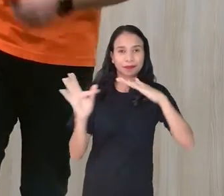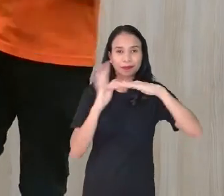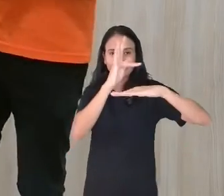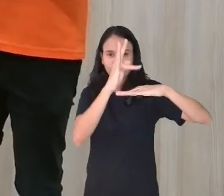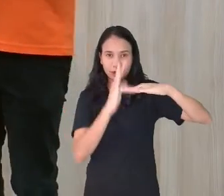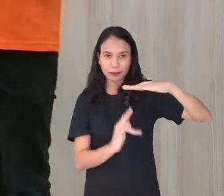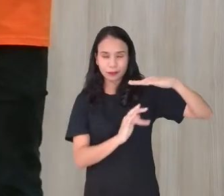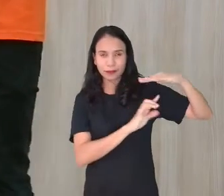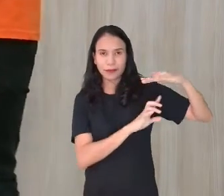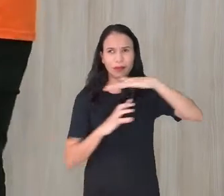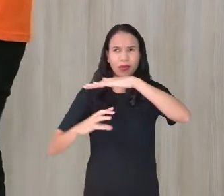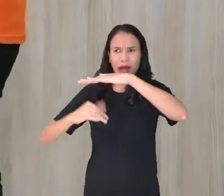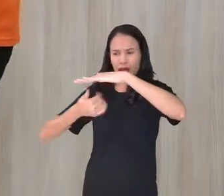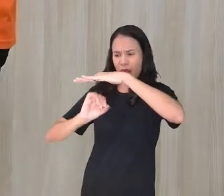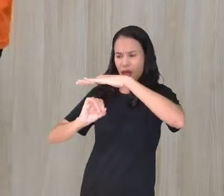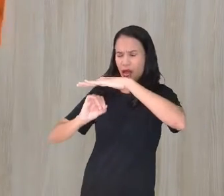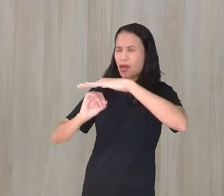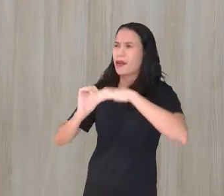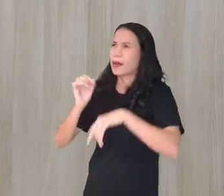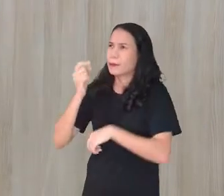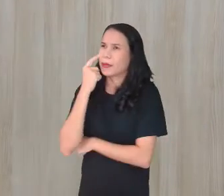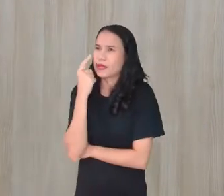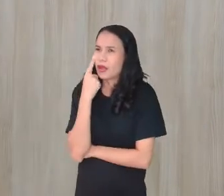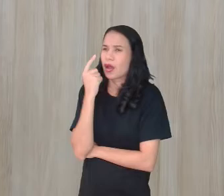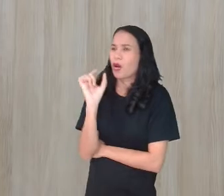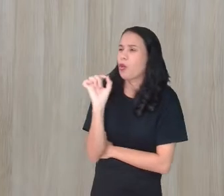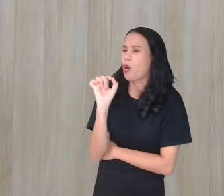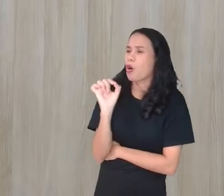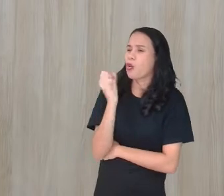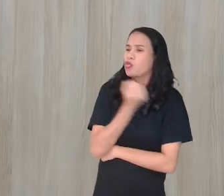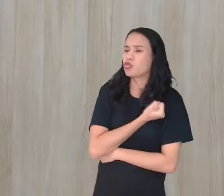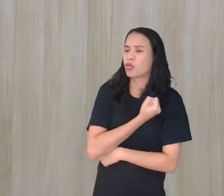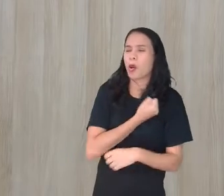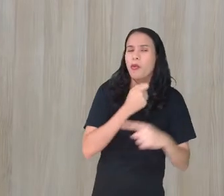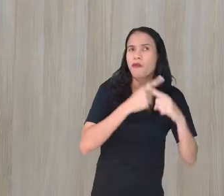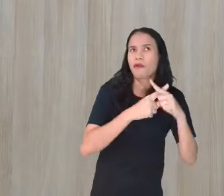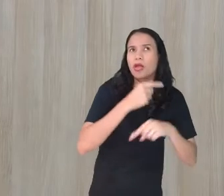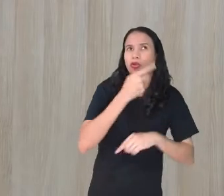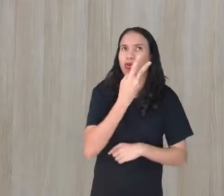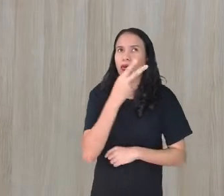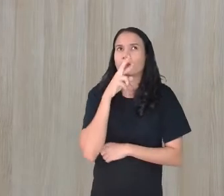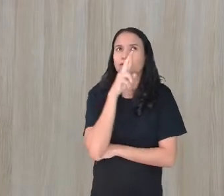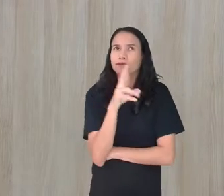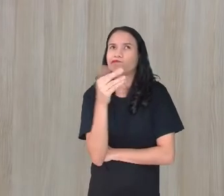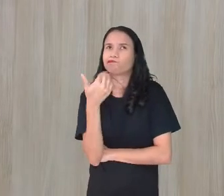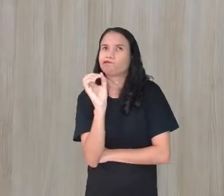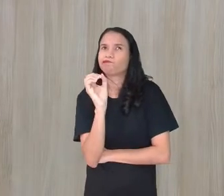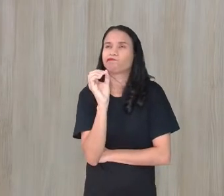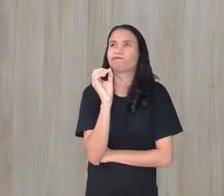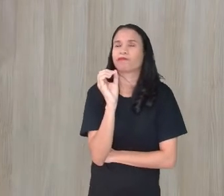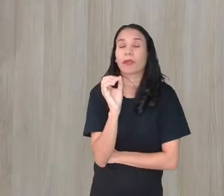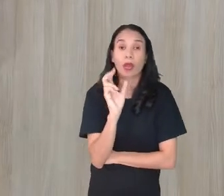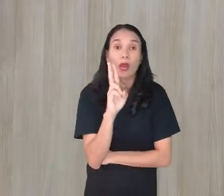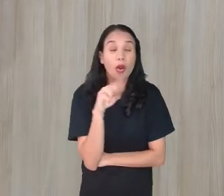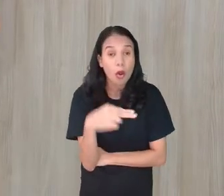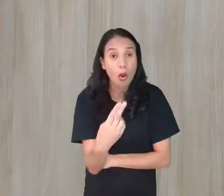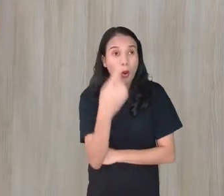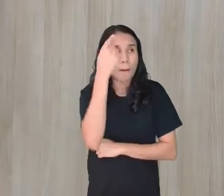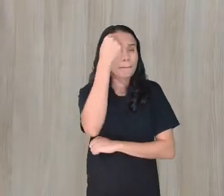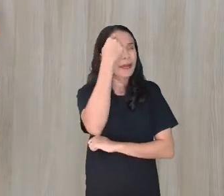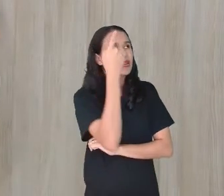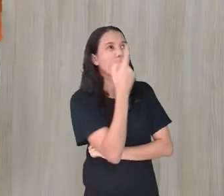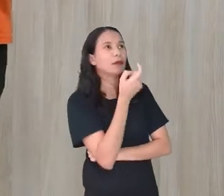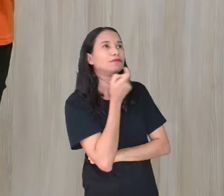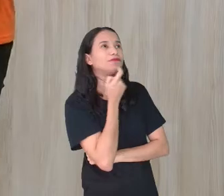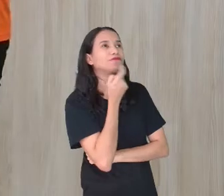E aí tu pode pensar de 2 formas. Qual é o número que eu multiplico por 2, que dá igual a 10? Ou você pode pensar da